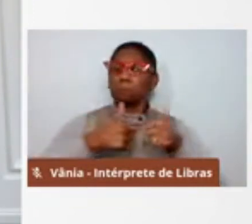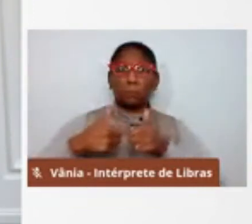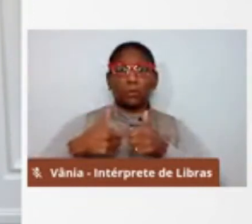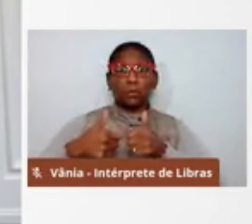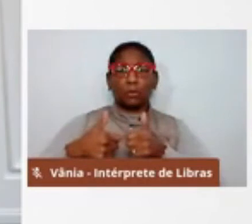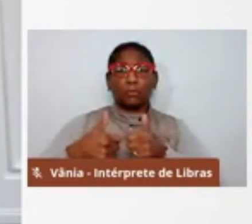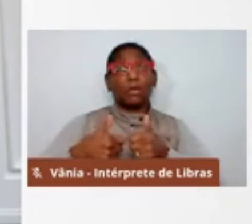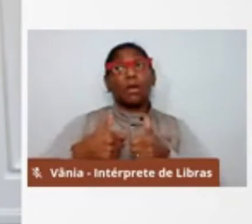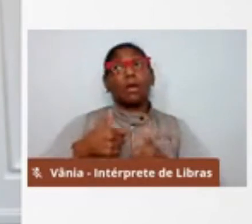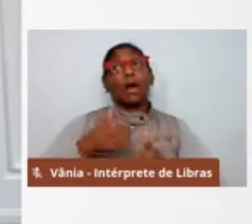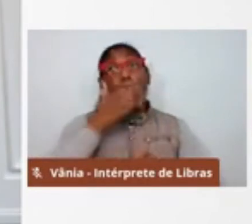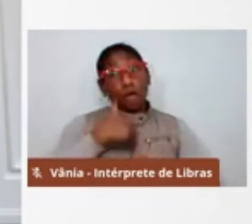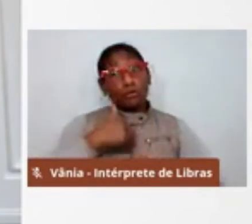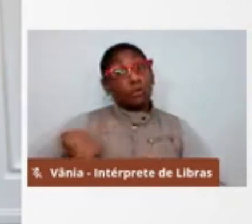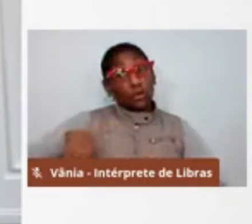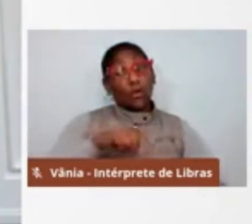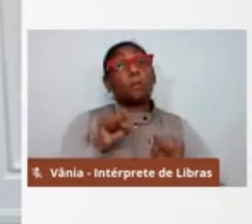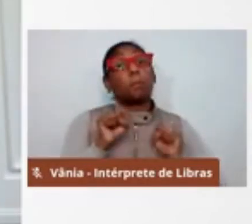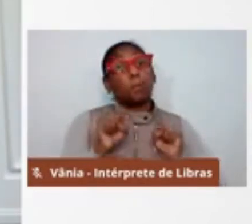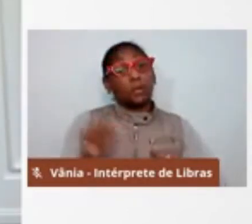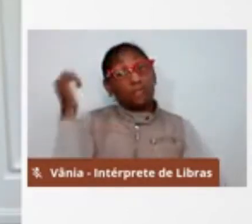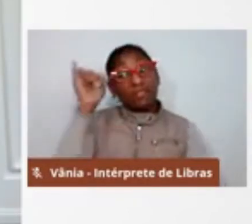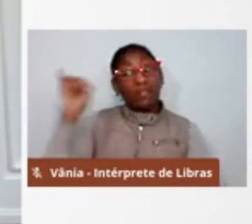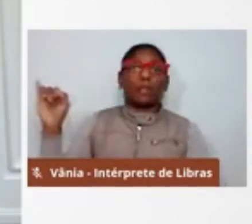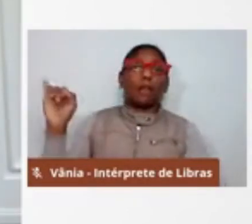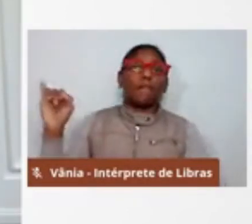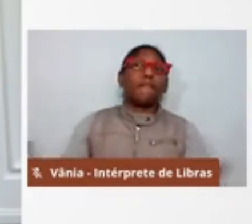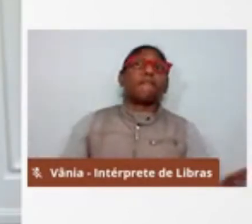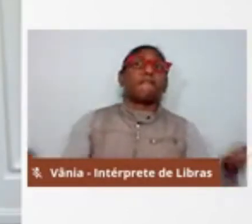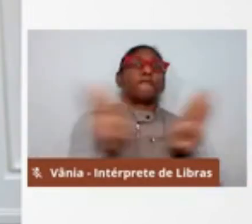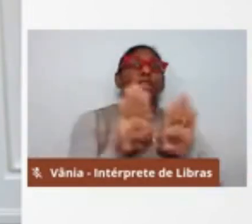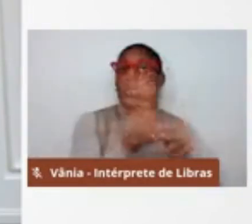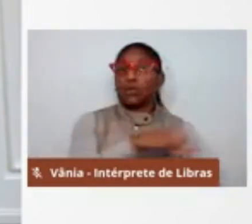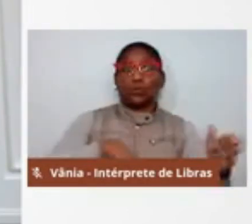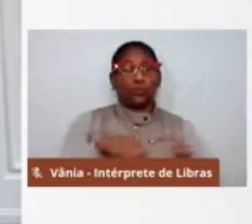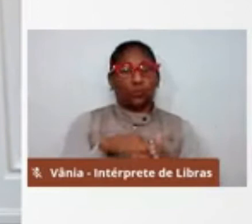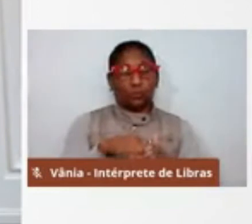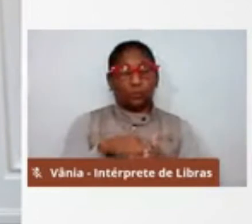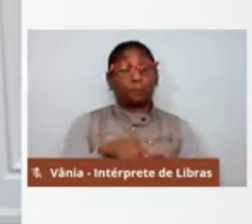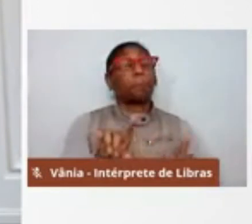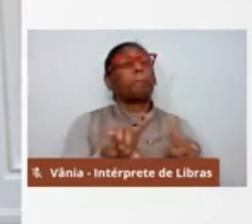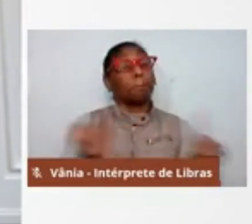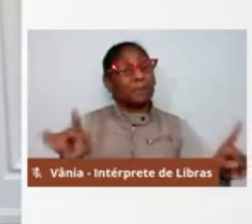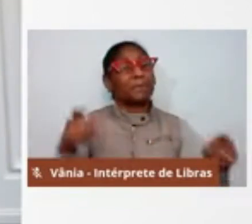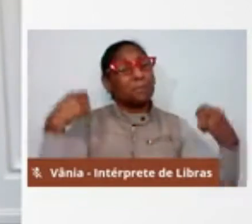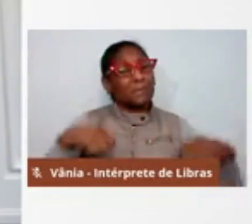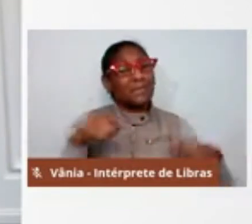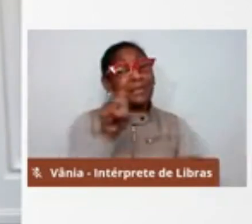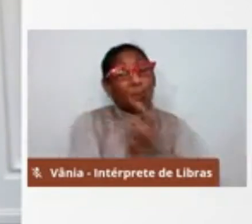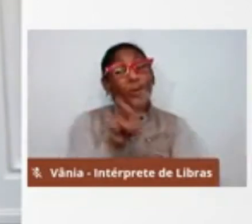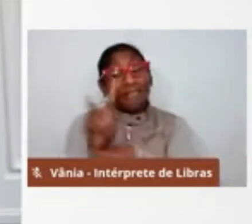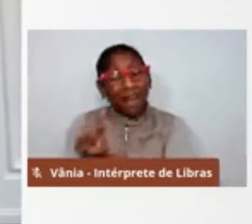possamos evitar medidas ainda mais restritivas. O que fica claro é a necessidade do cuidado por parte de